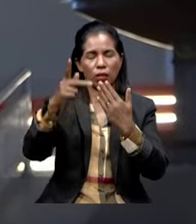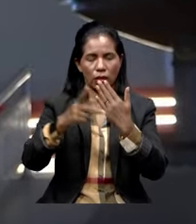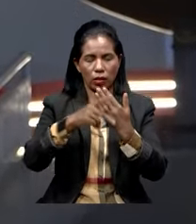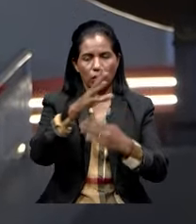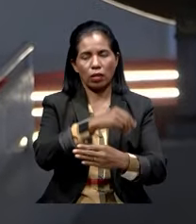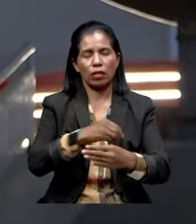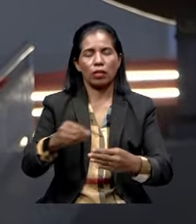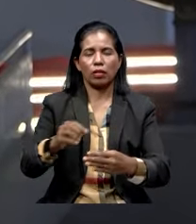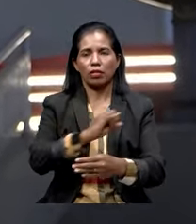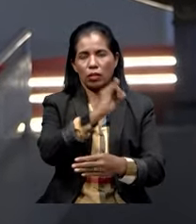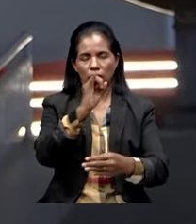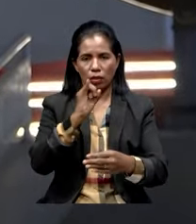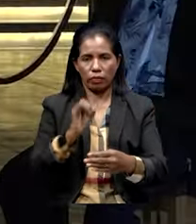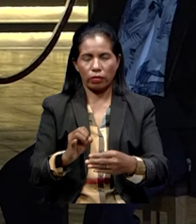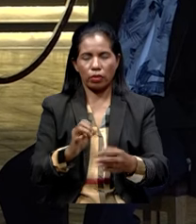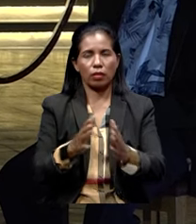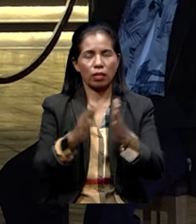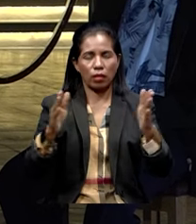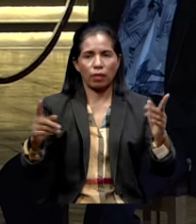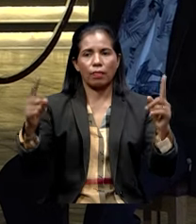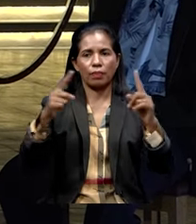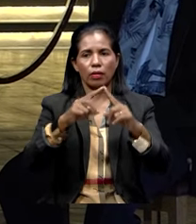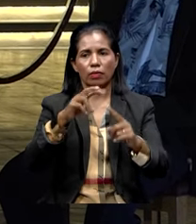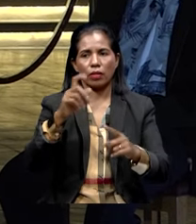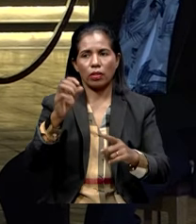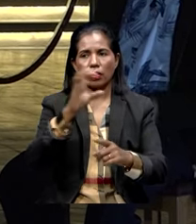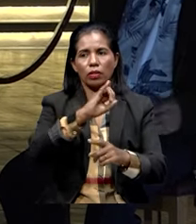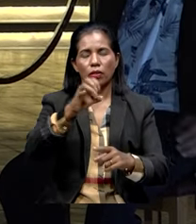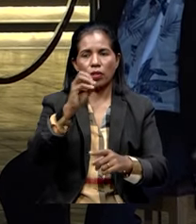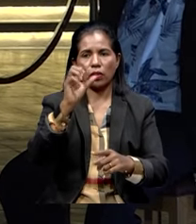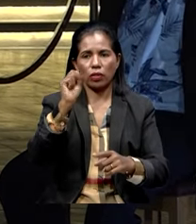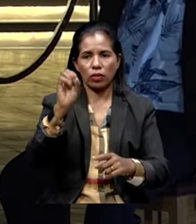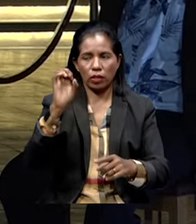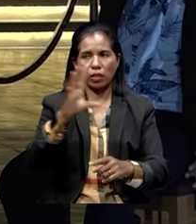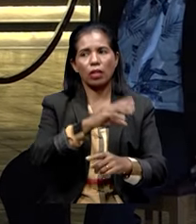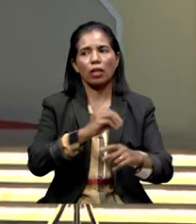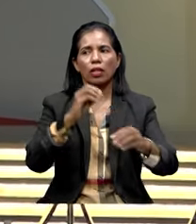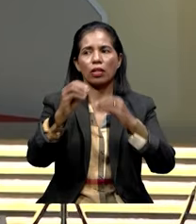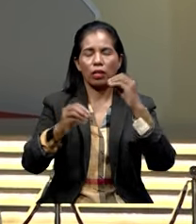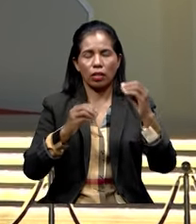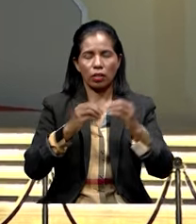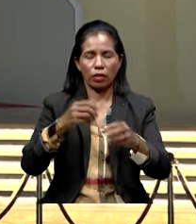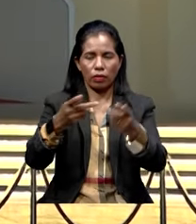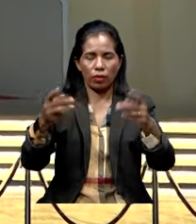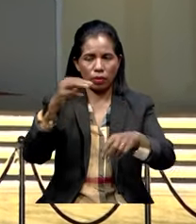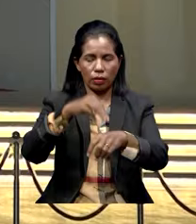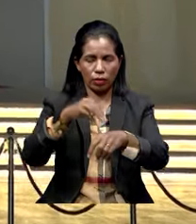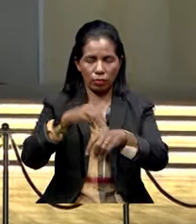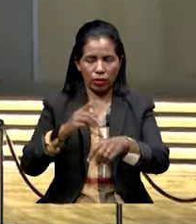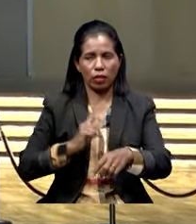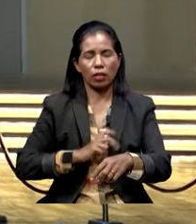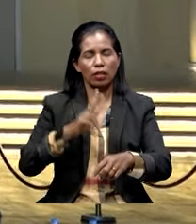no grande entrevista ao Bainaka Padre Juvito, no acadêmico José Antônio de Costa, o assunto altar no sítio da missa